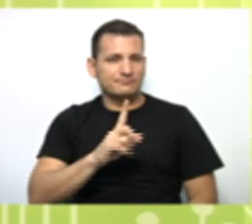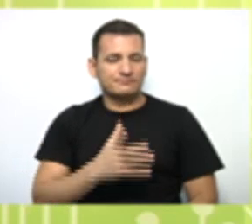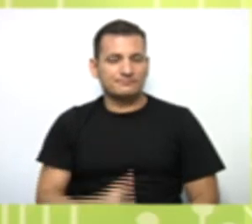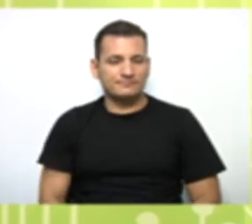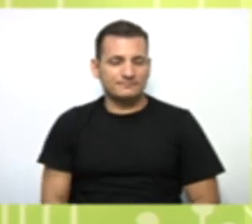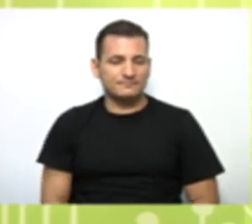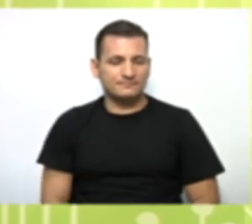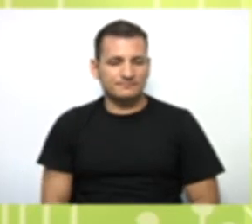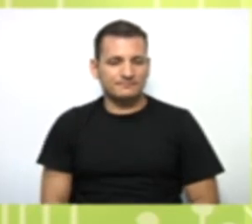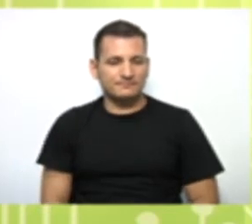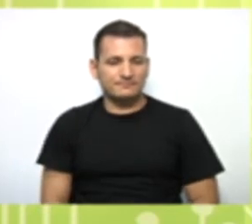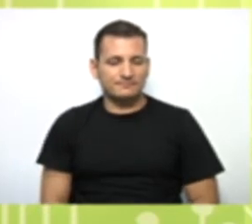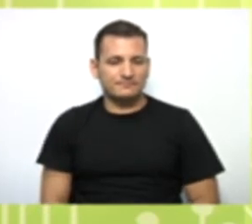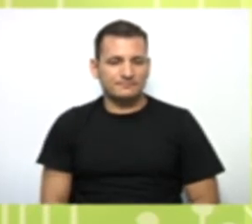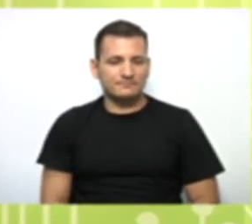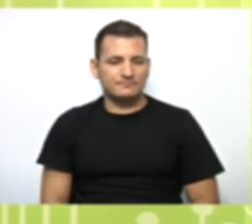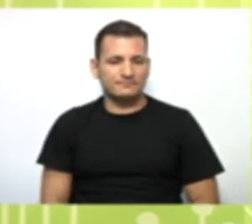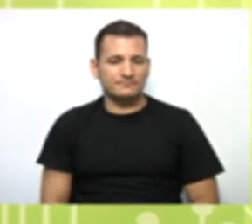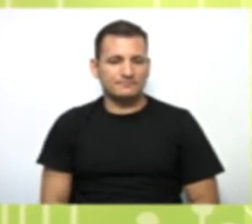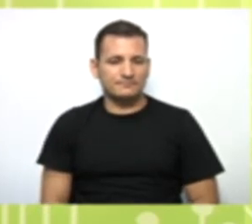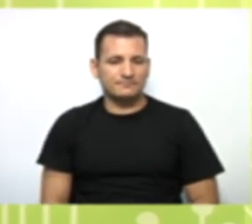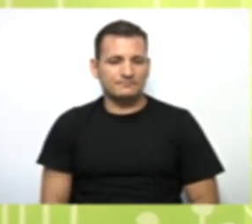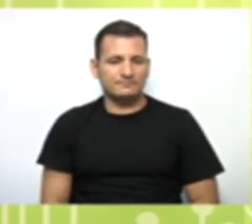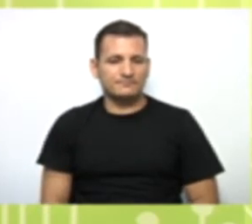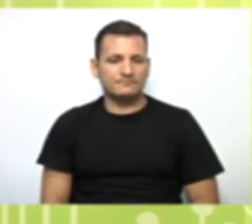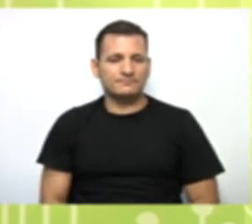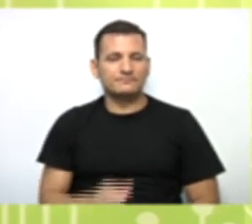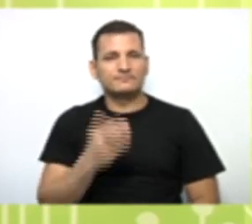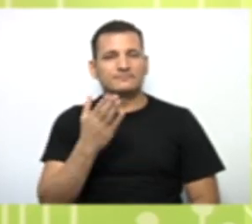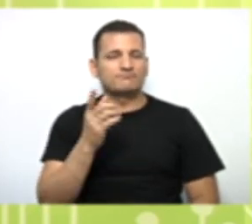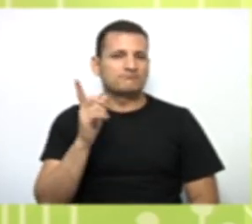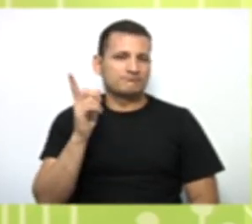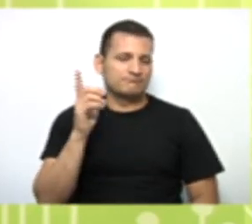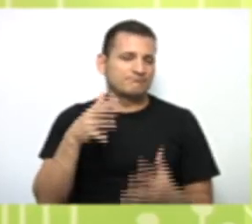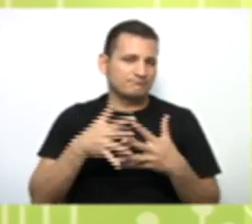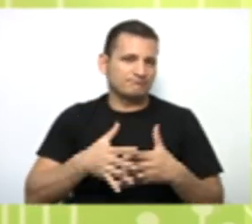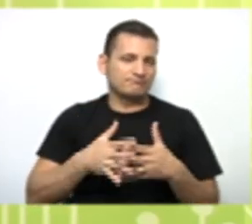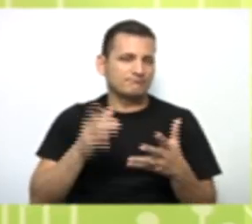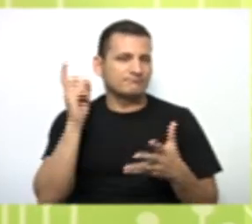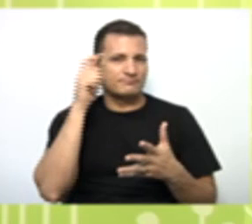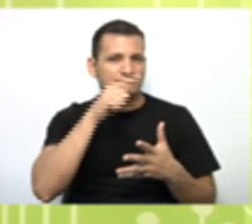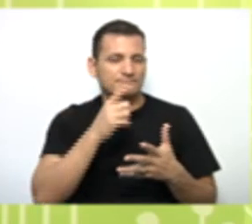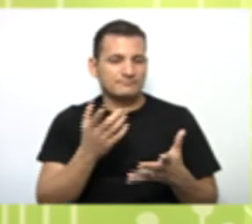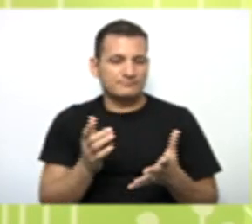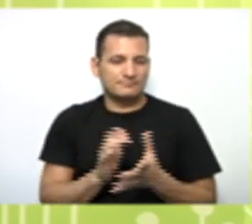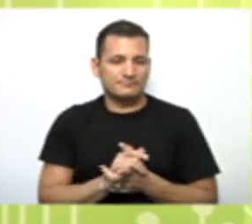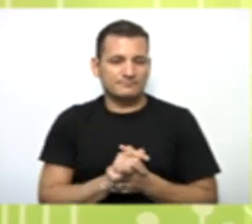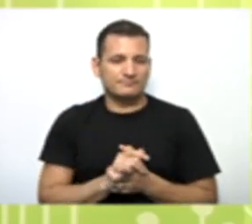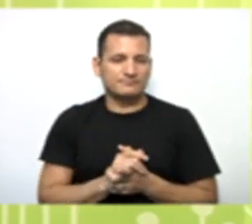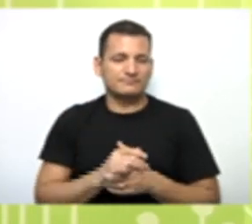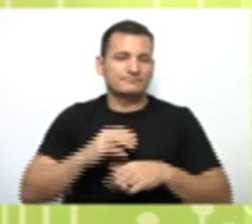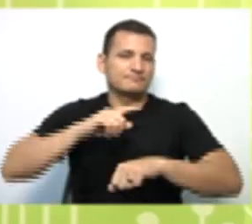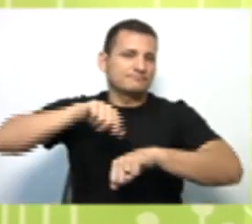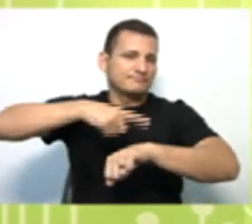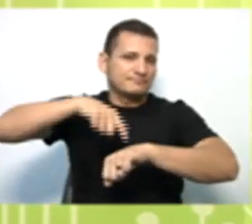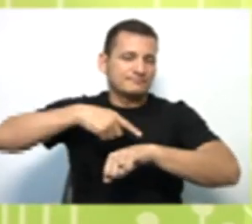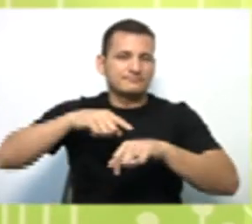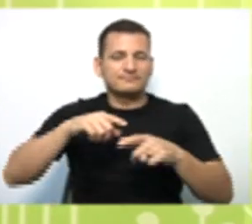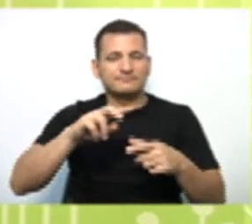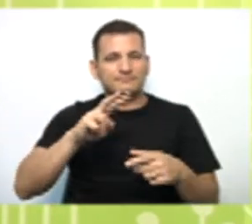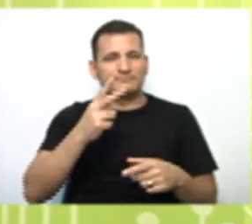Então, fica complicado, né? As horas, né? Esse